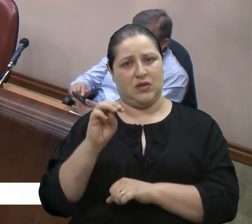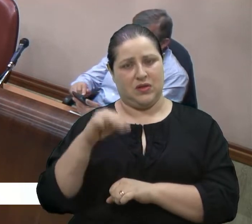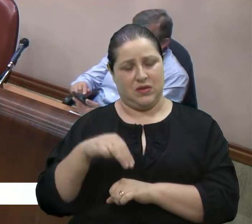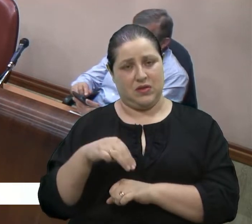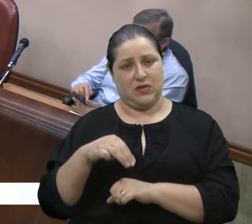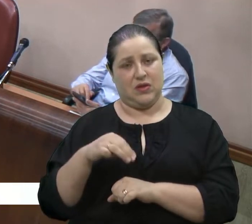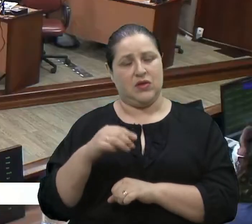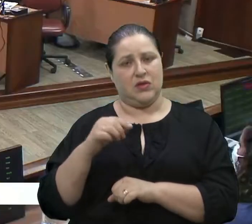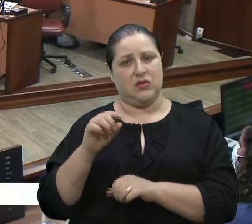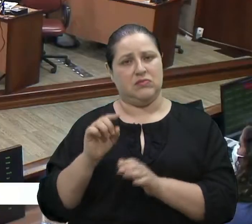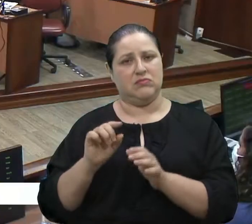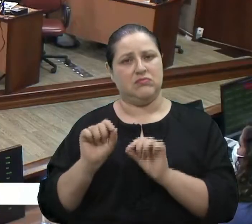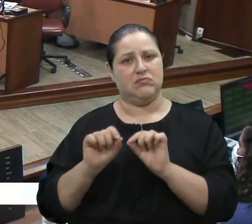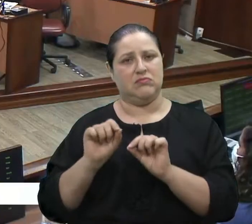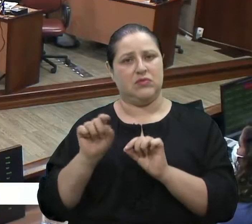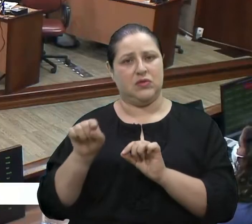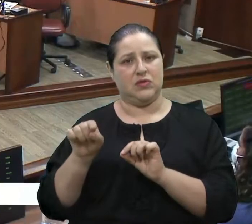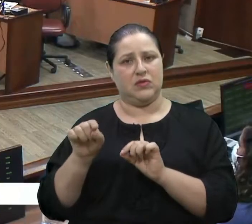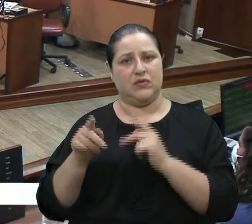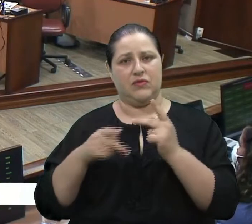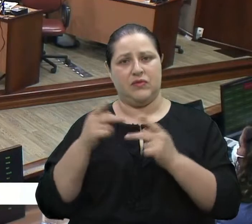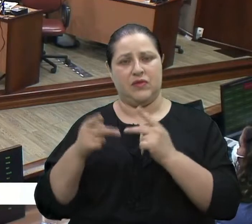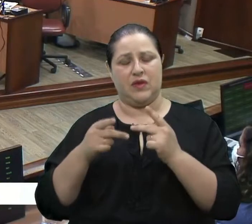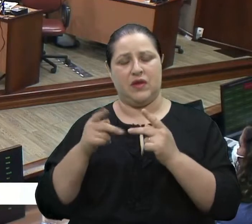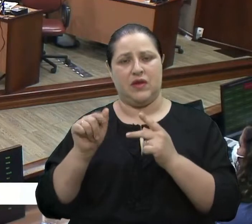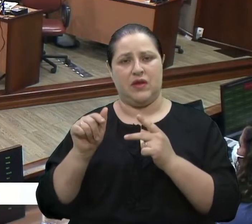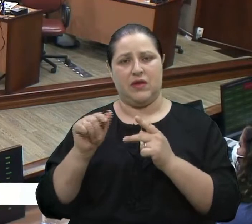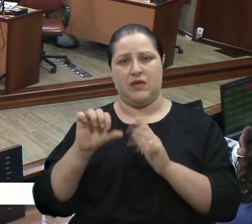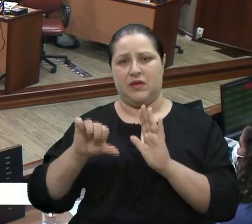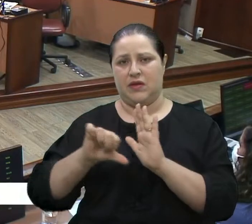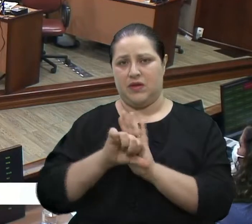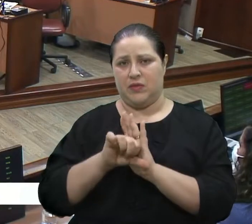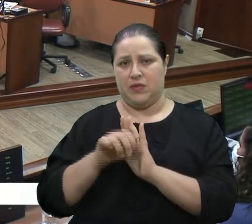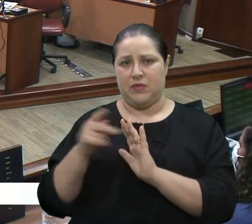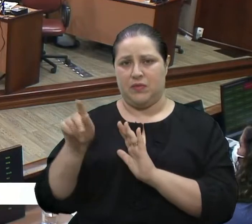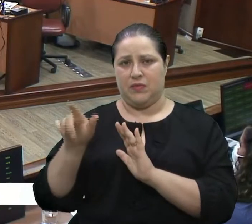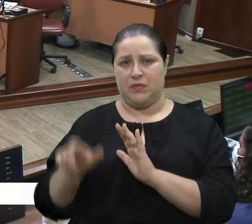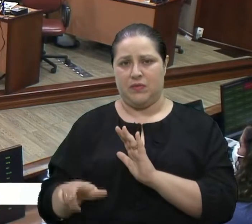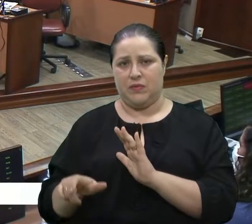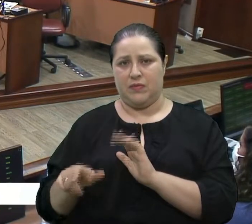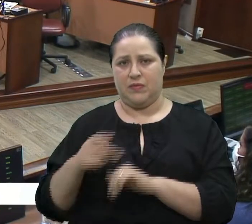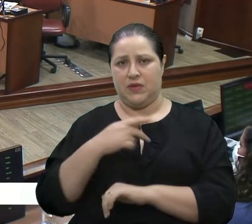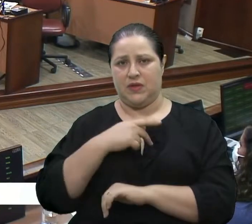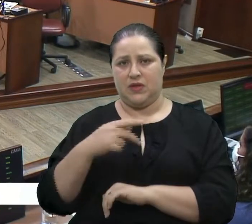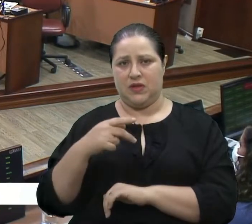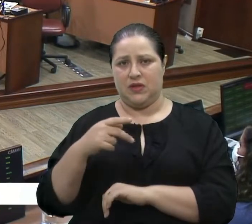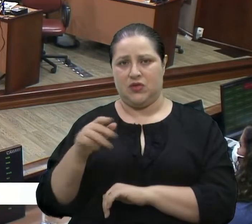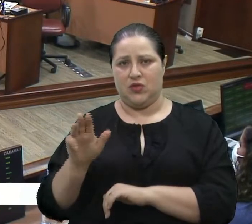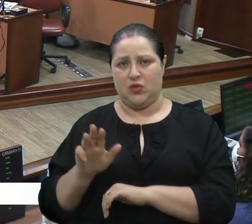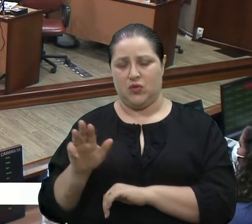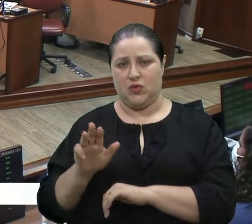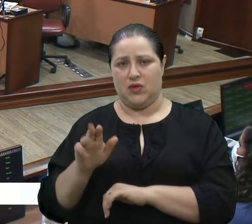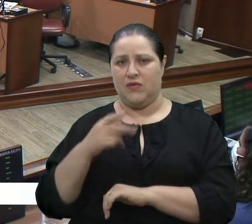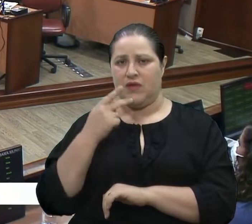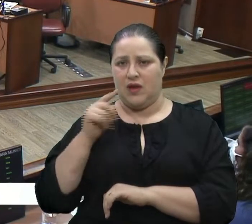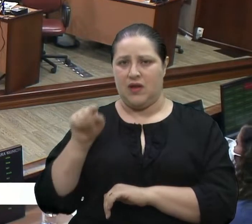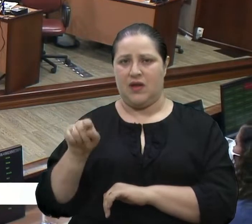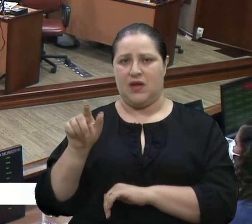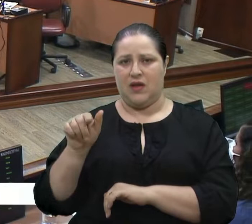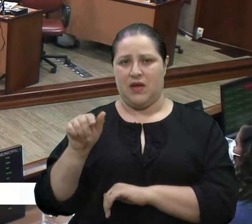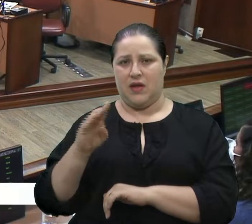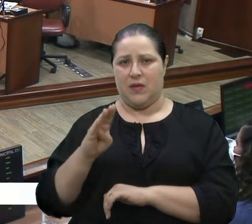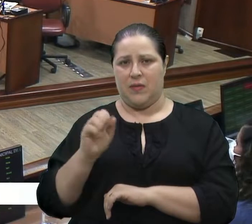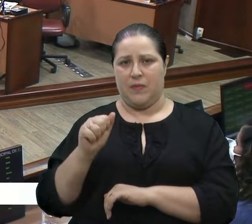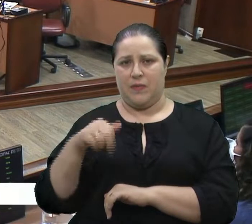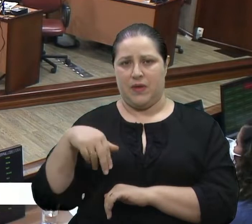fazer uma questão de ordem seguinte. O vereador está imputando um crime ao presidente Lula, está chamando de criminoso e bandido. Só acho que ele precisa